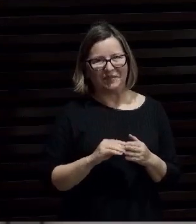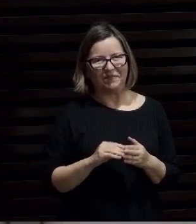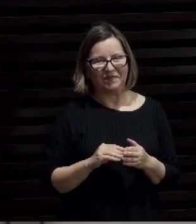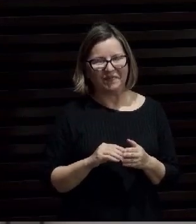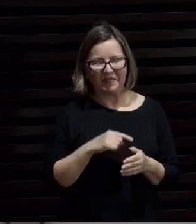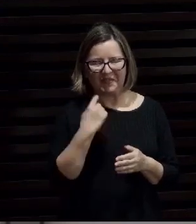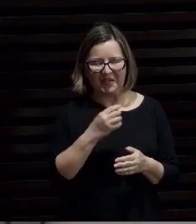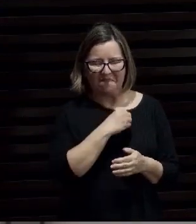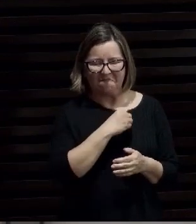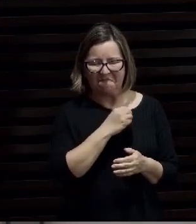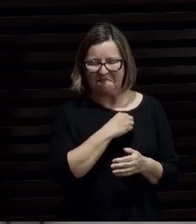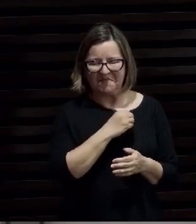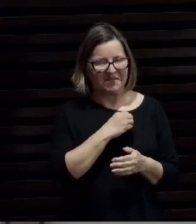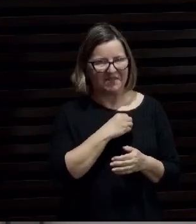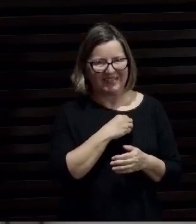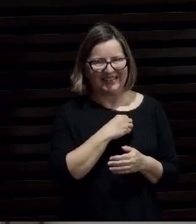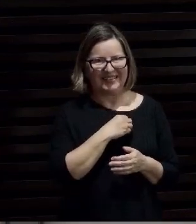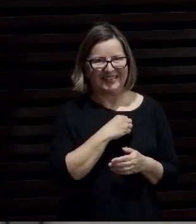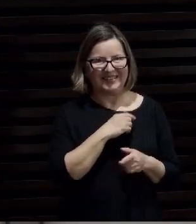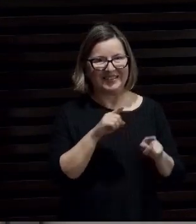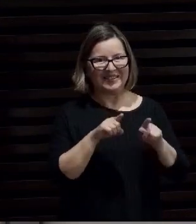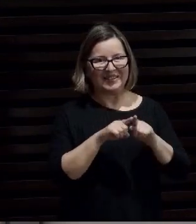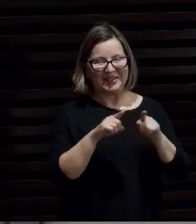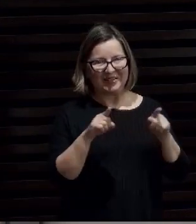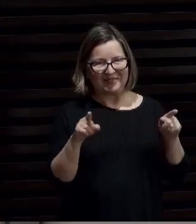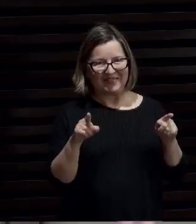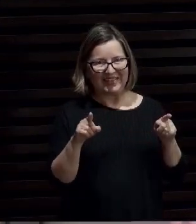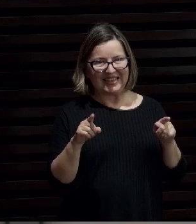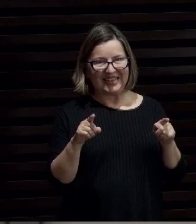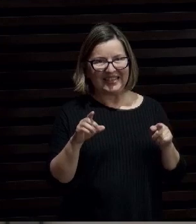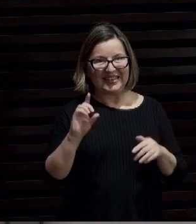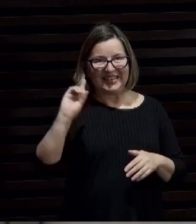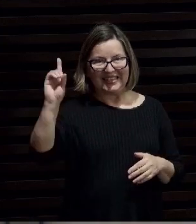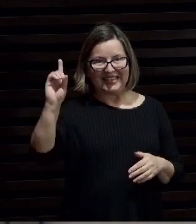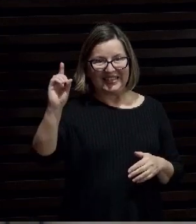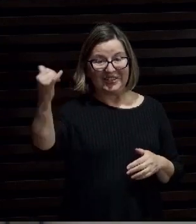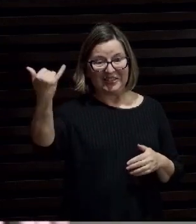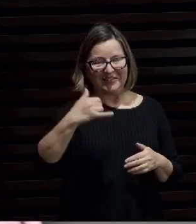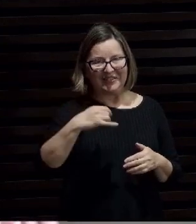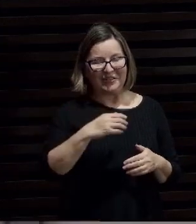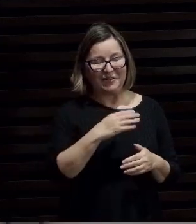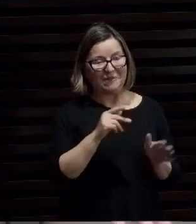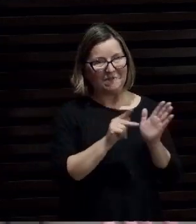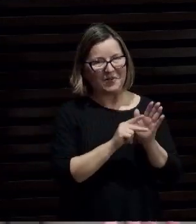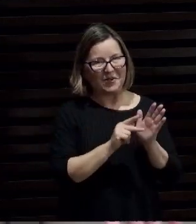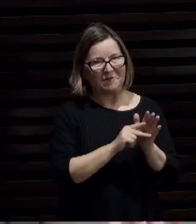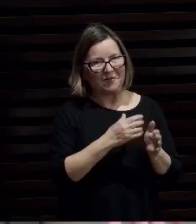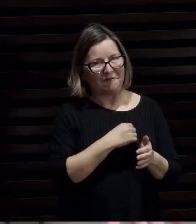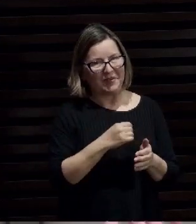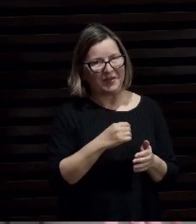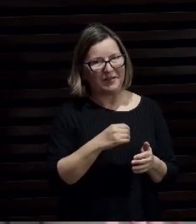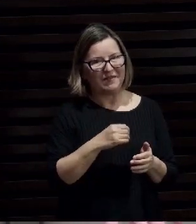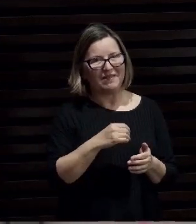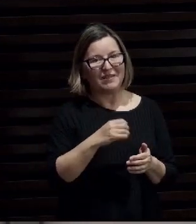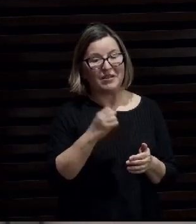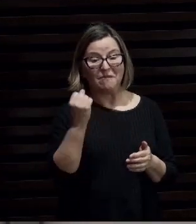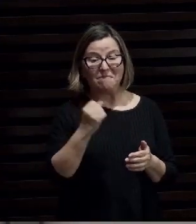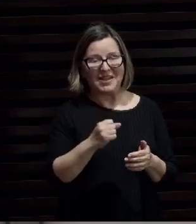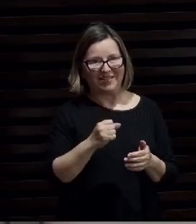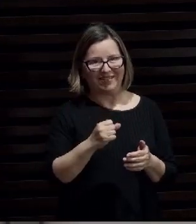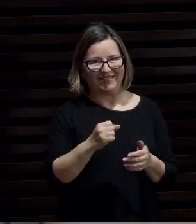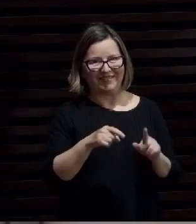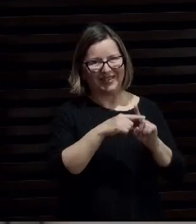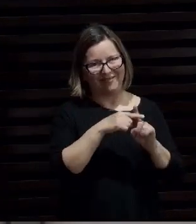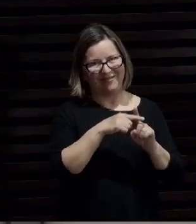Atolado no pecado. E Ele atolou o Filho dele no nosso pecado. Matou o Filho dele. Por amor a quem